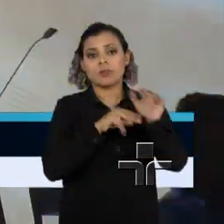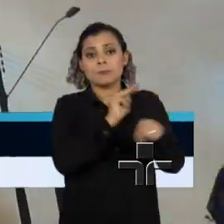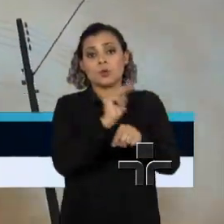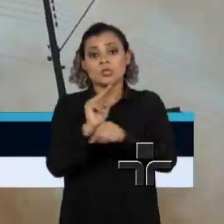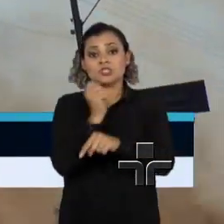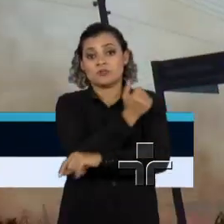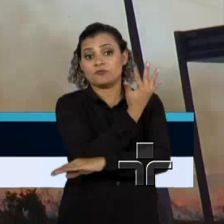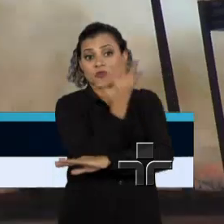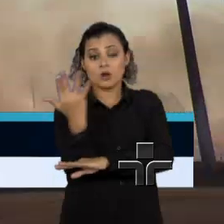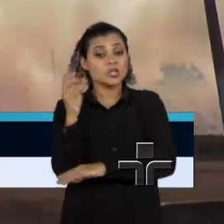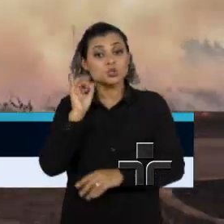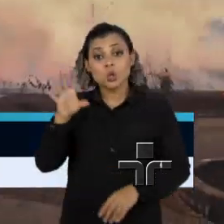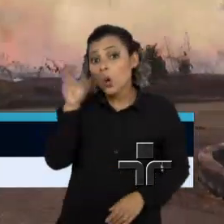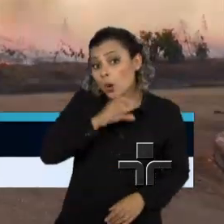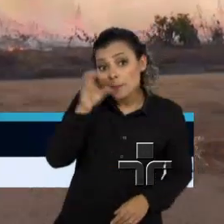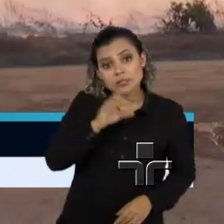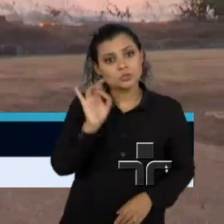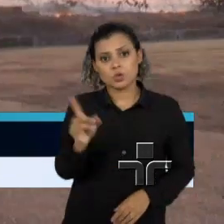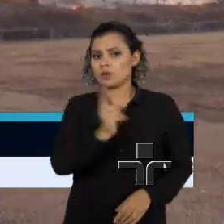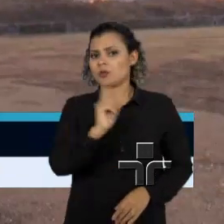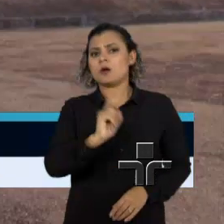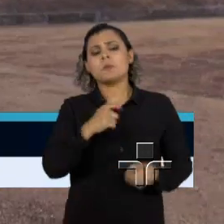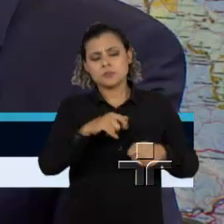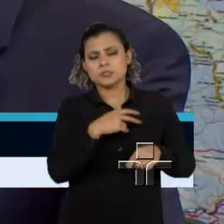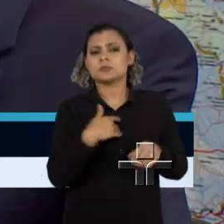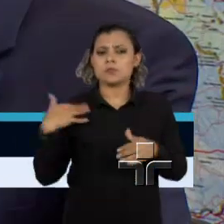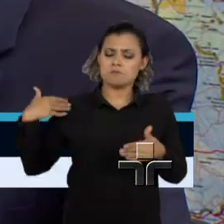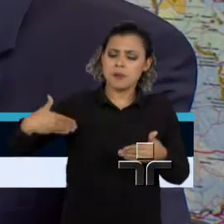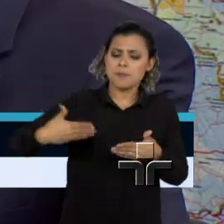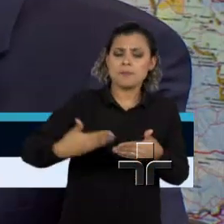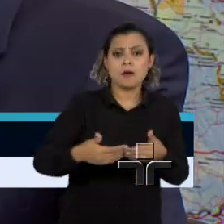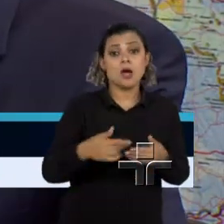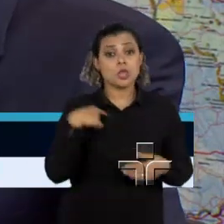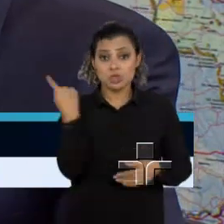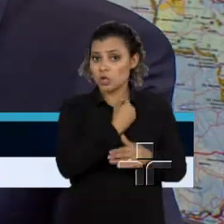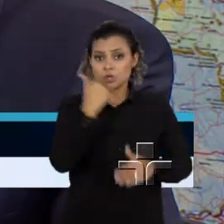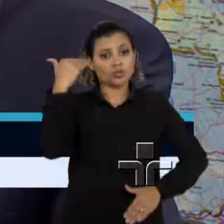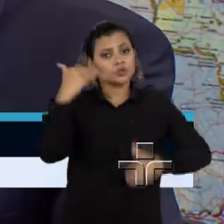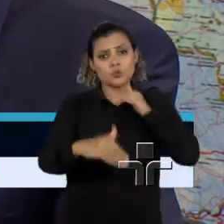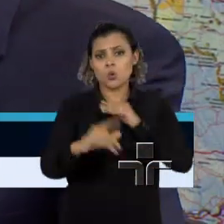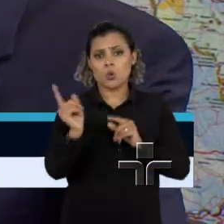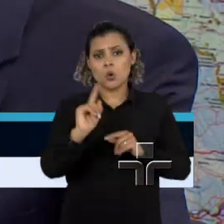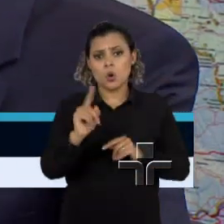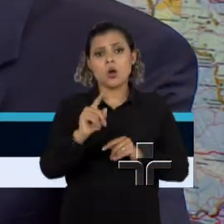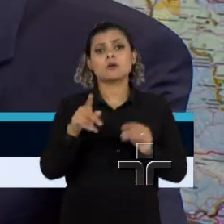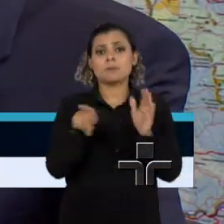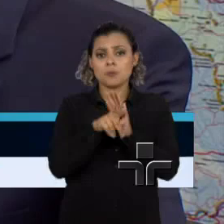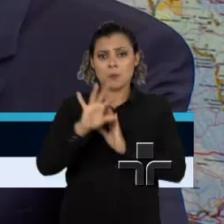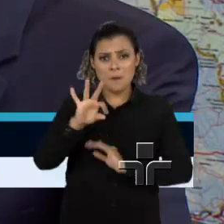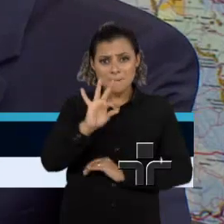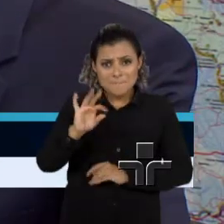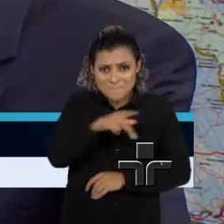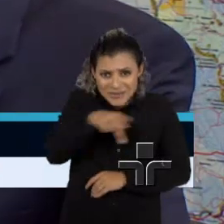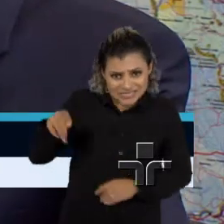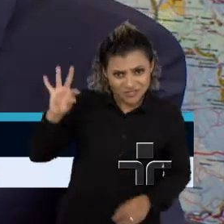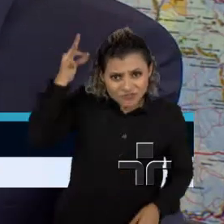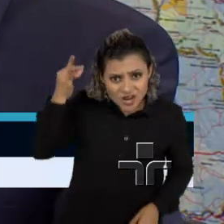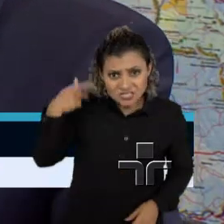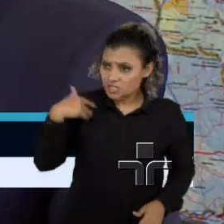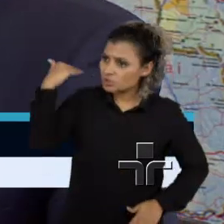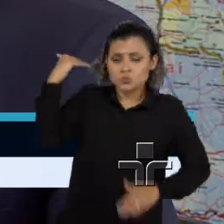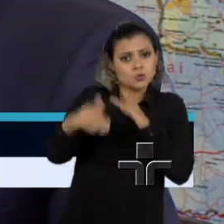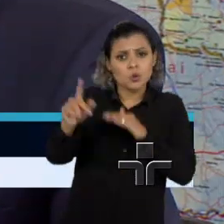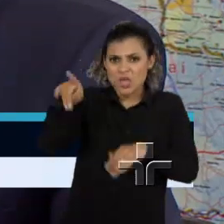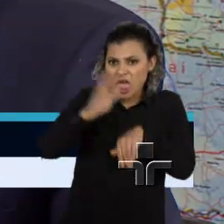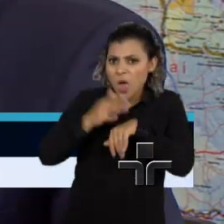apenas emergencial como o atual. Não concordamos com as manifestações do presidente da França de